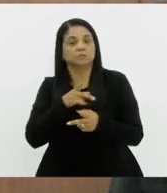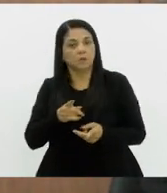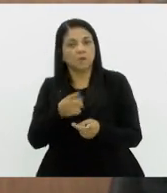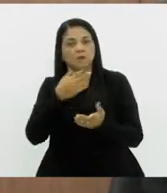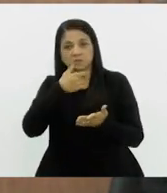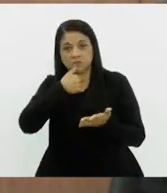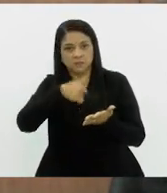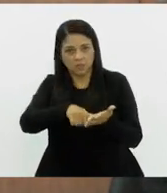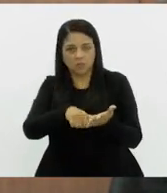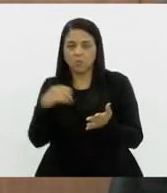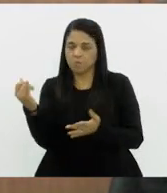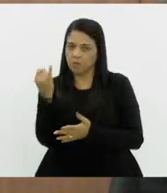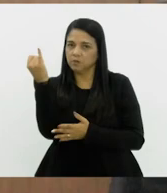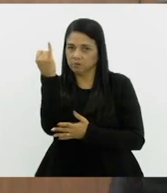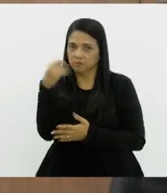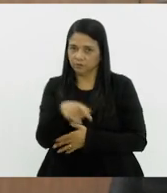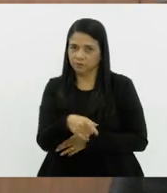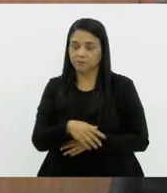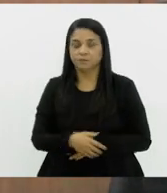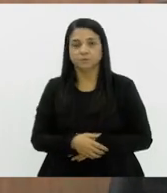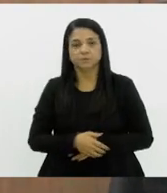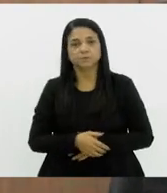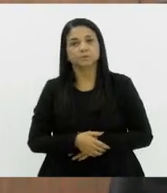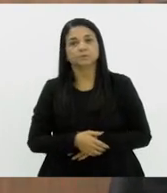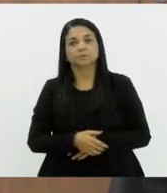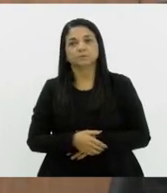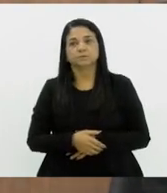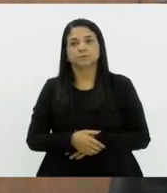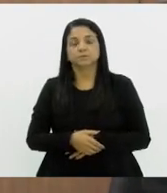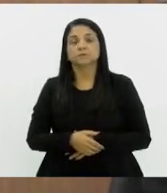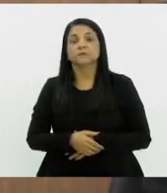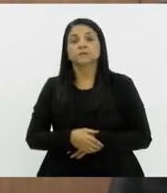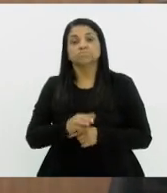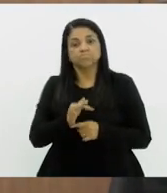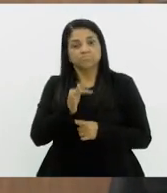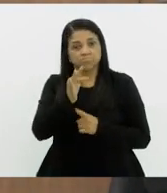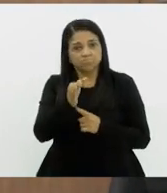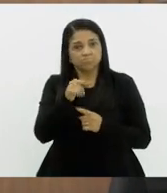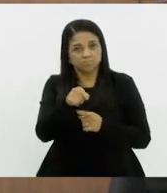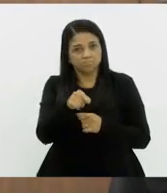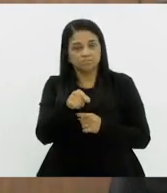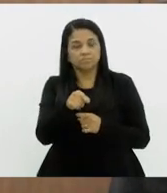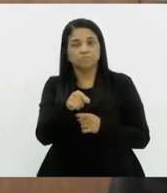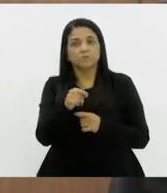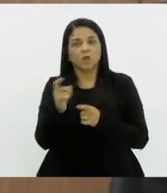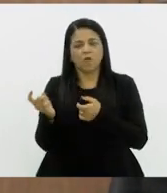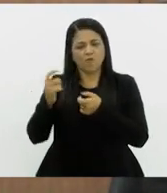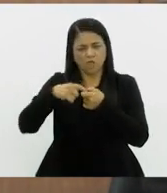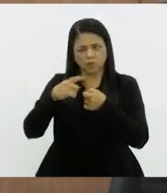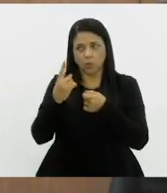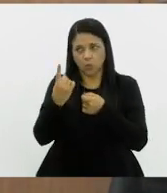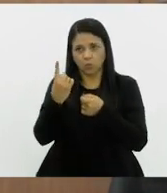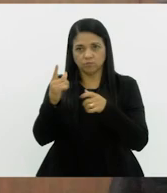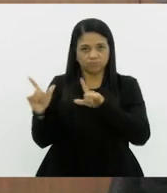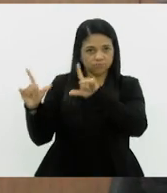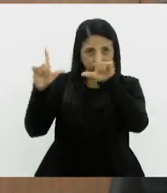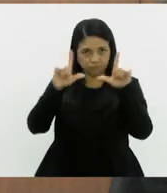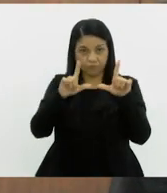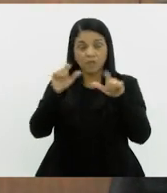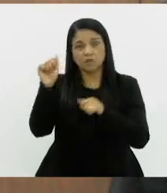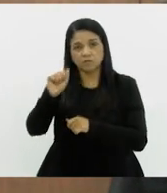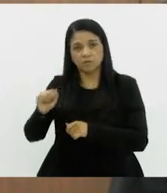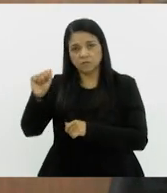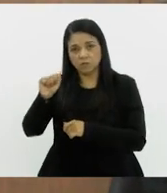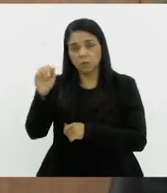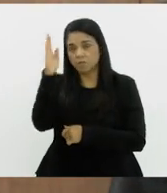selo que é tão importante. Indo mais adiante, nós previmos também que através da... Pode voltar, por favor, uma. Que através da Associação Brasileira